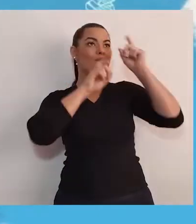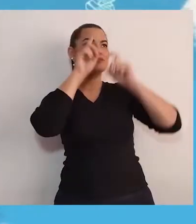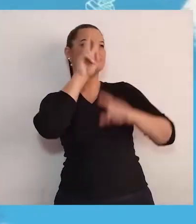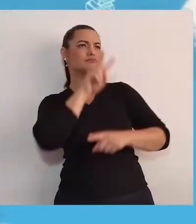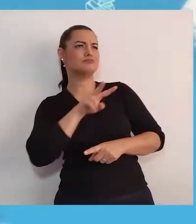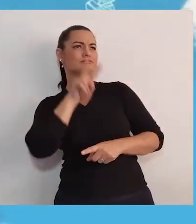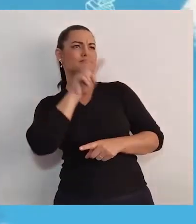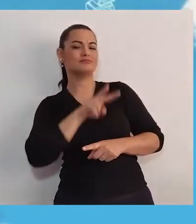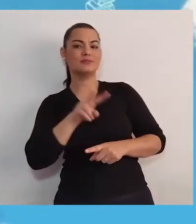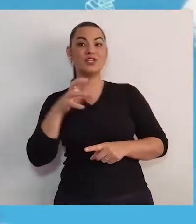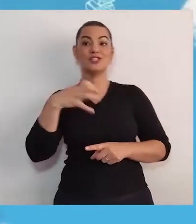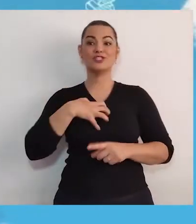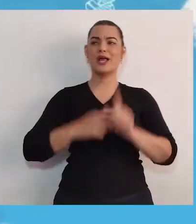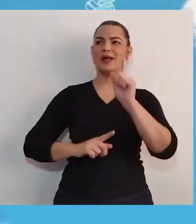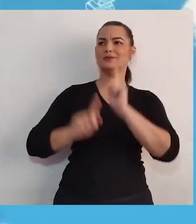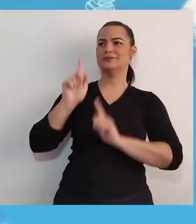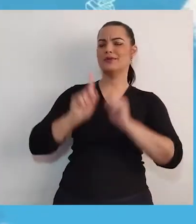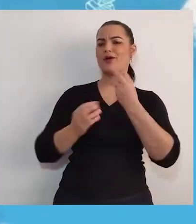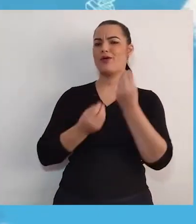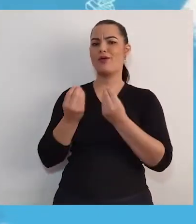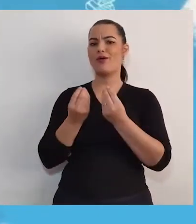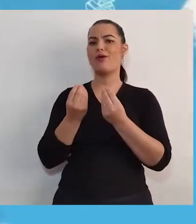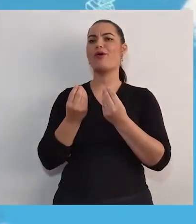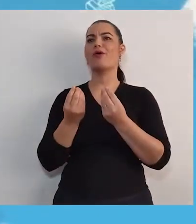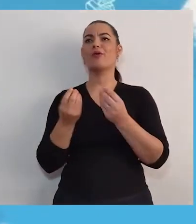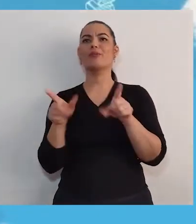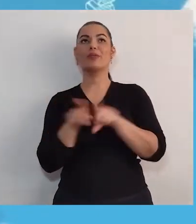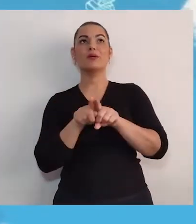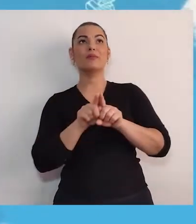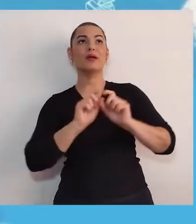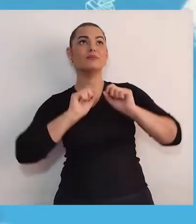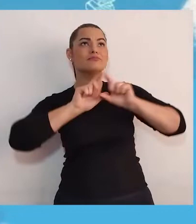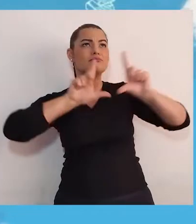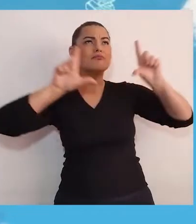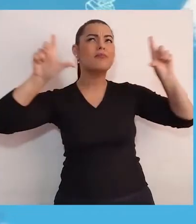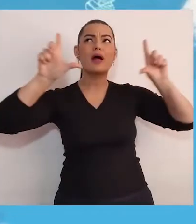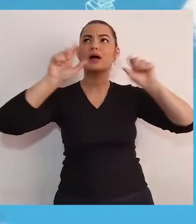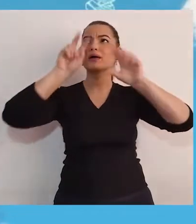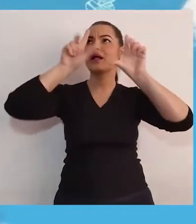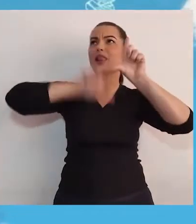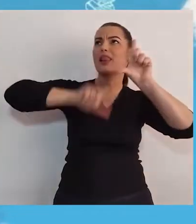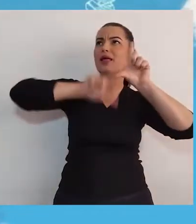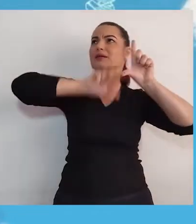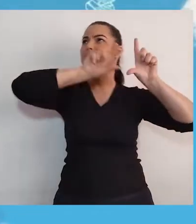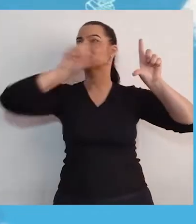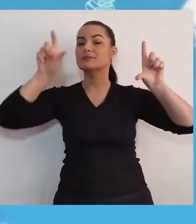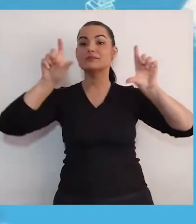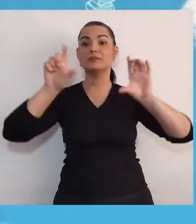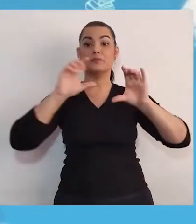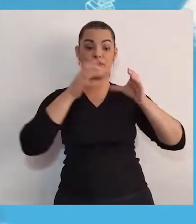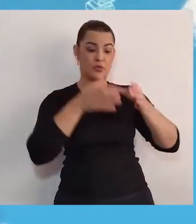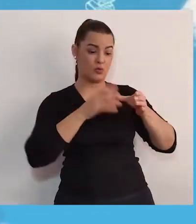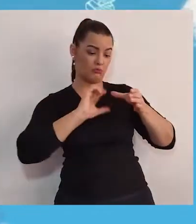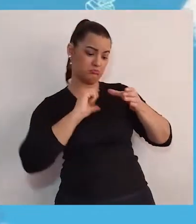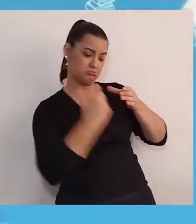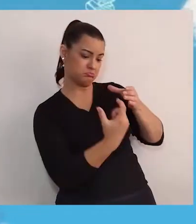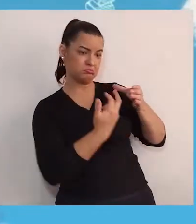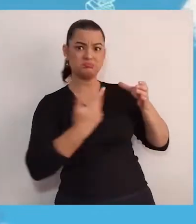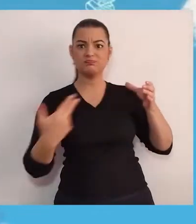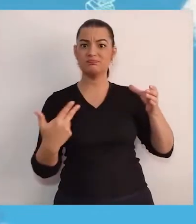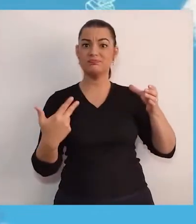faciais, gestos, letreiros, placas, rótulos, muitas coisas.